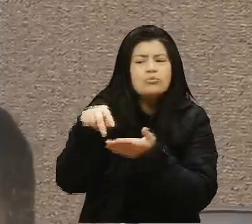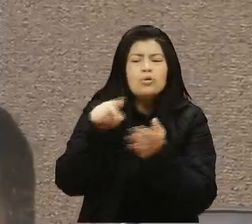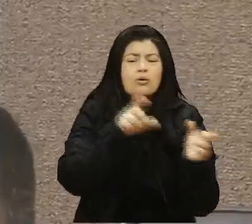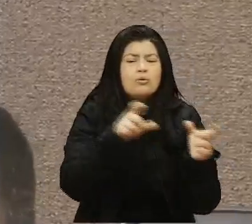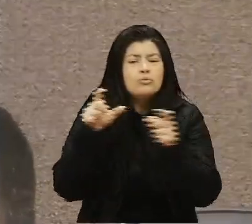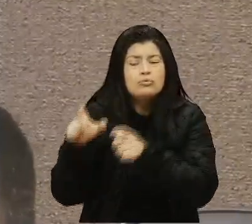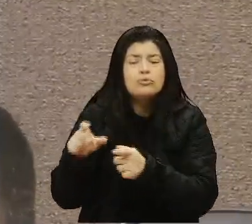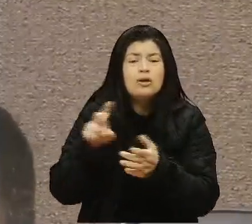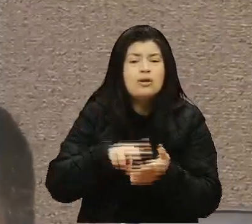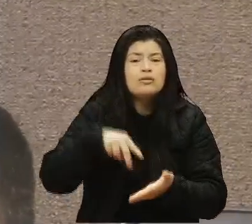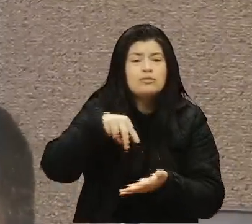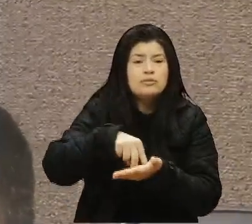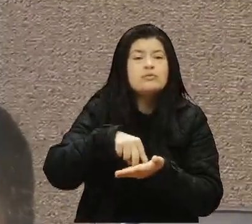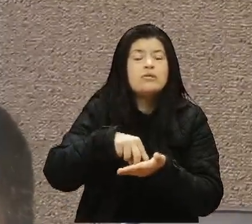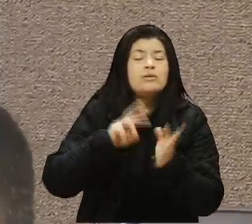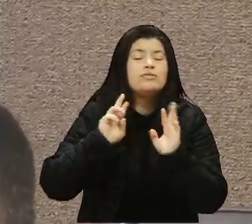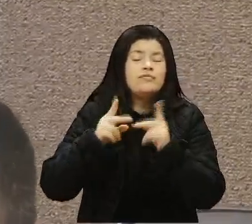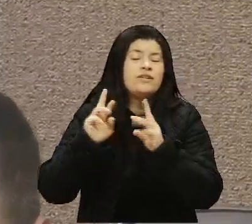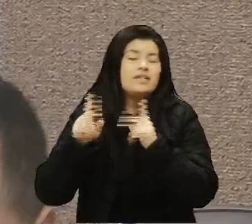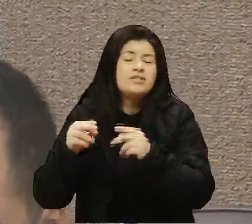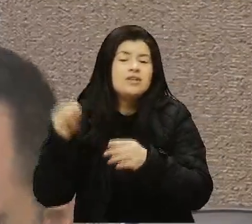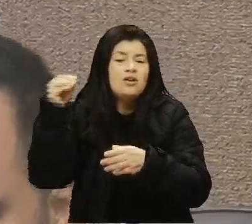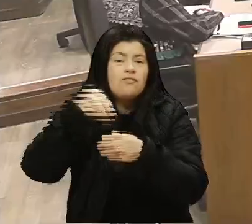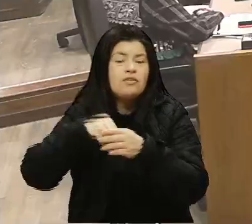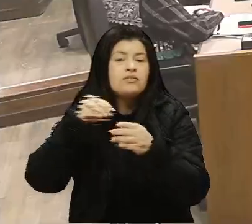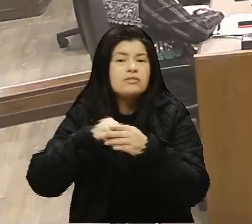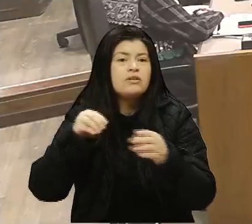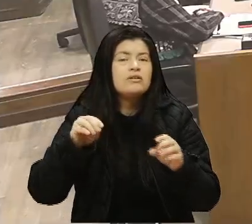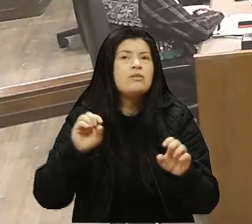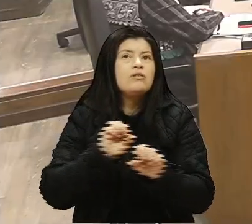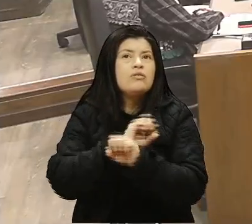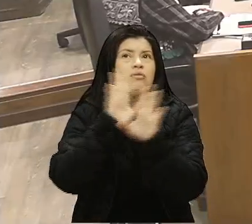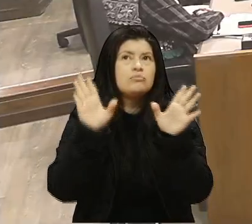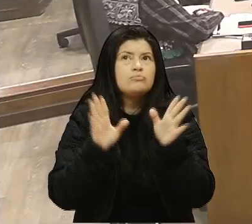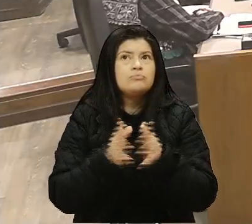ser coerente com aquilo que a gente acredita. Eu voto pela admissibilidade. Obrigado, vereadora Marisol.